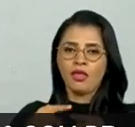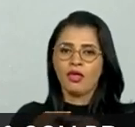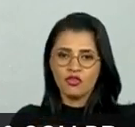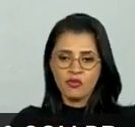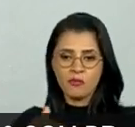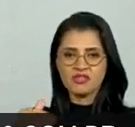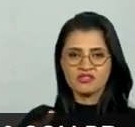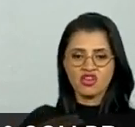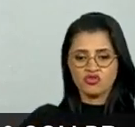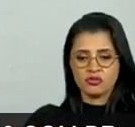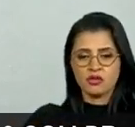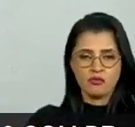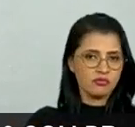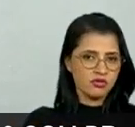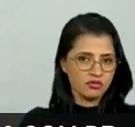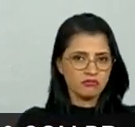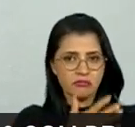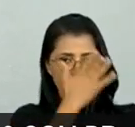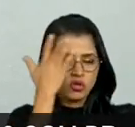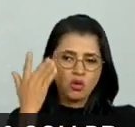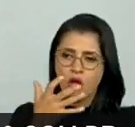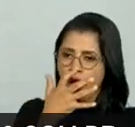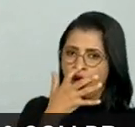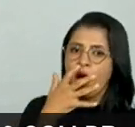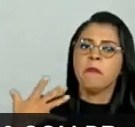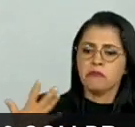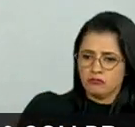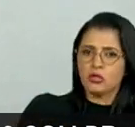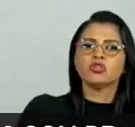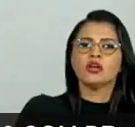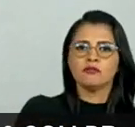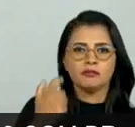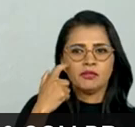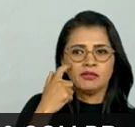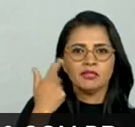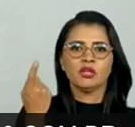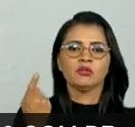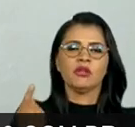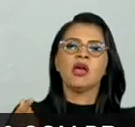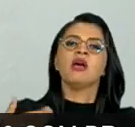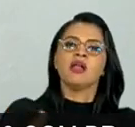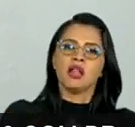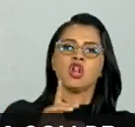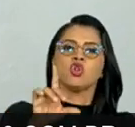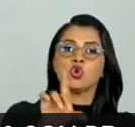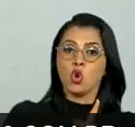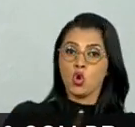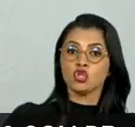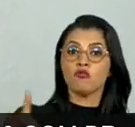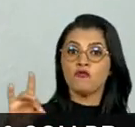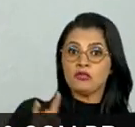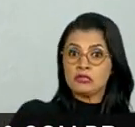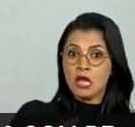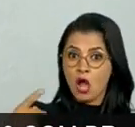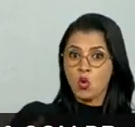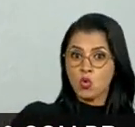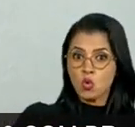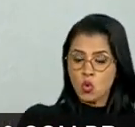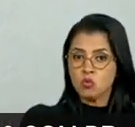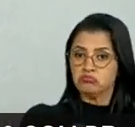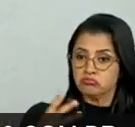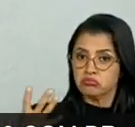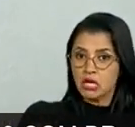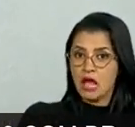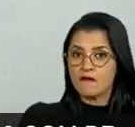mensagens WhatsApp. Então as pessoas baixavam. Impressionante que ele estava na loja oficial da Google, a Play Store. Então baixavam